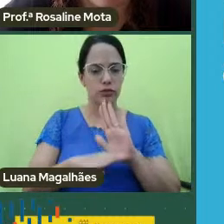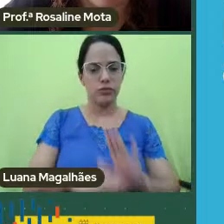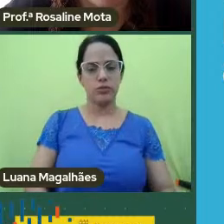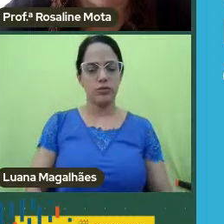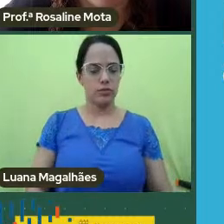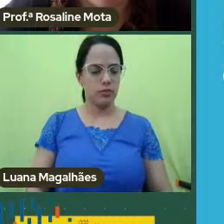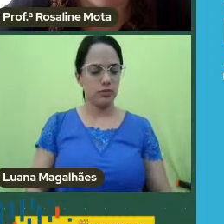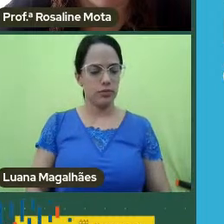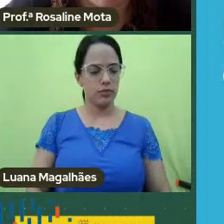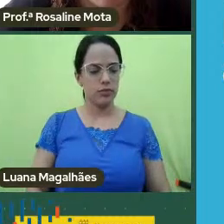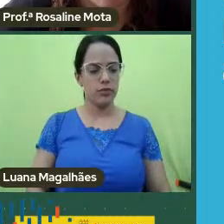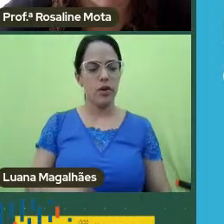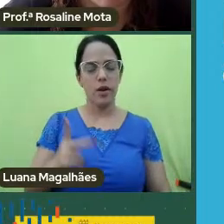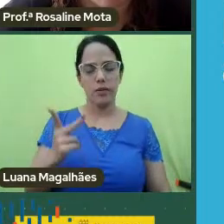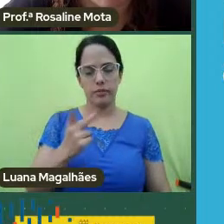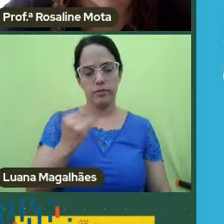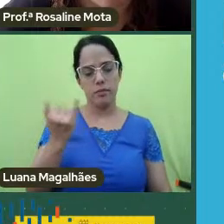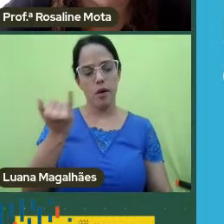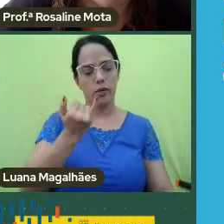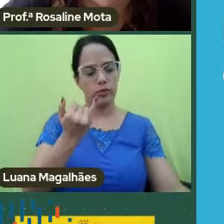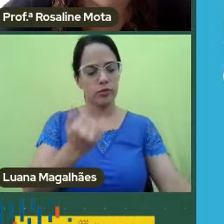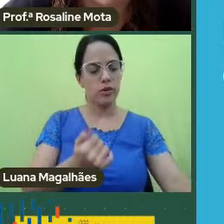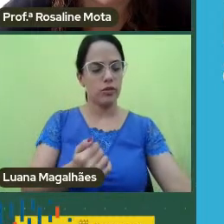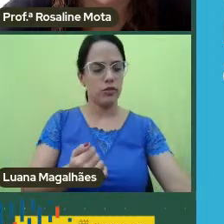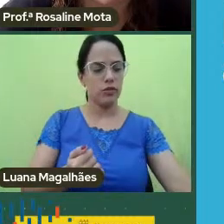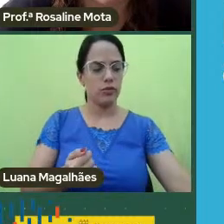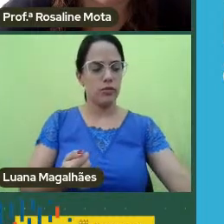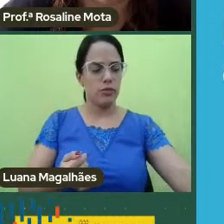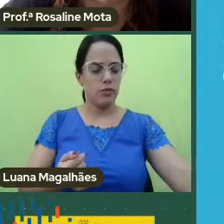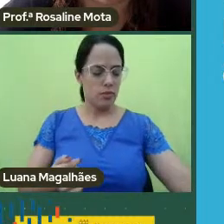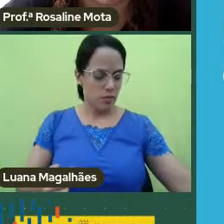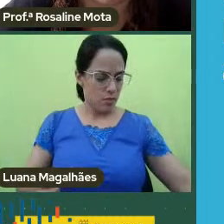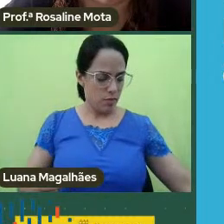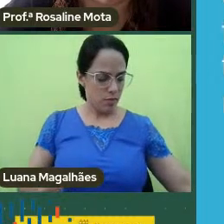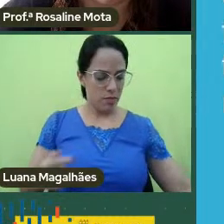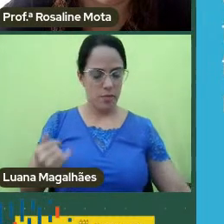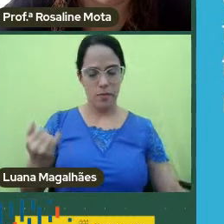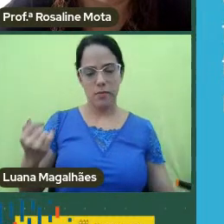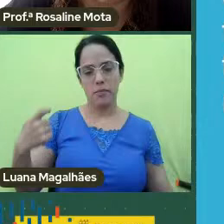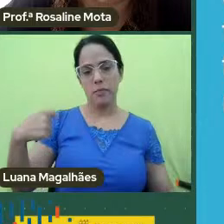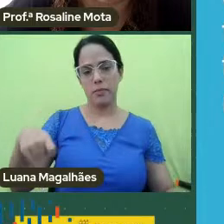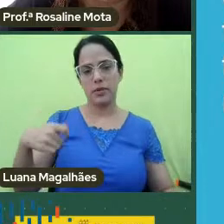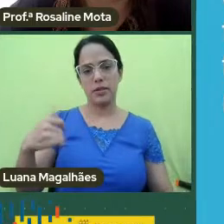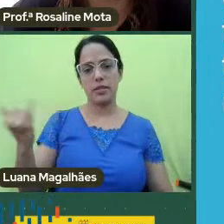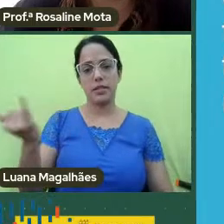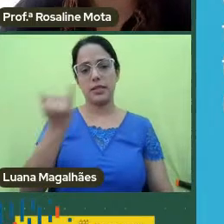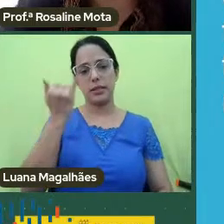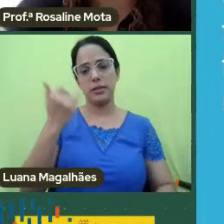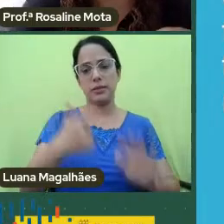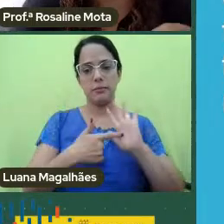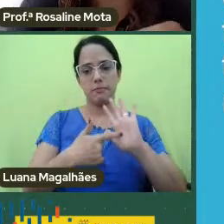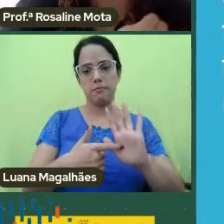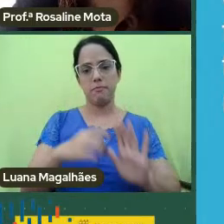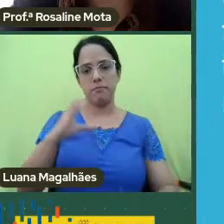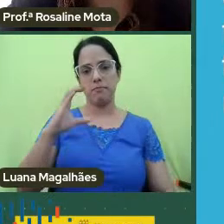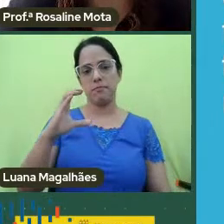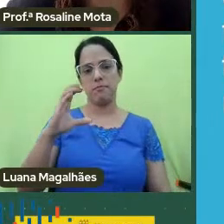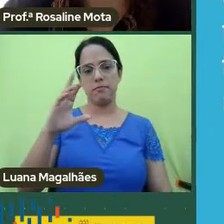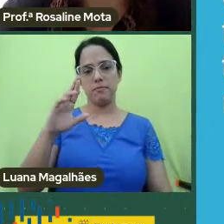são elementos importantíssimos que a gente tem que lembrar aí na estruturação aí das CRPs e